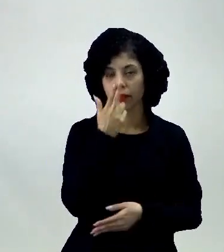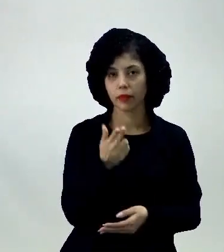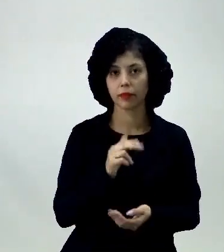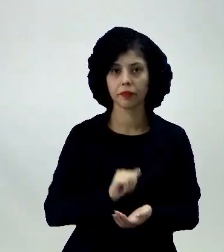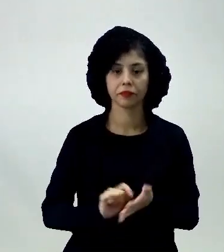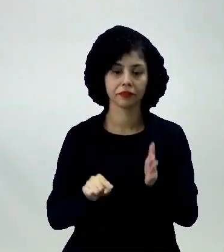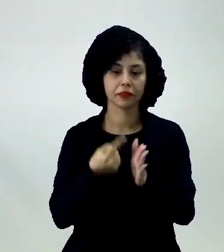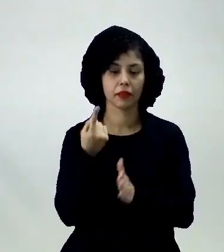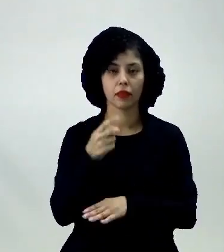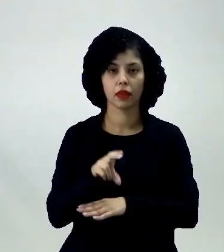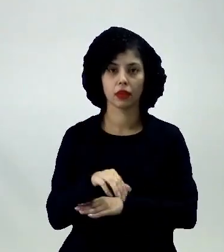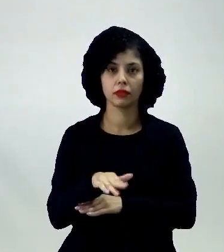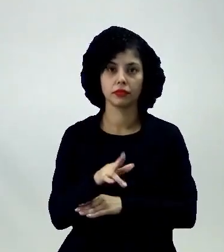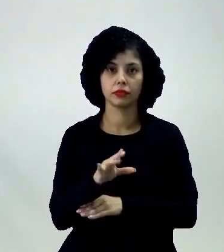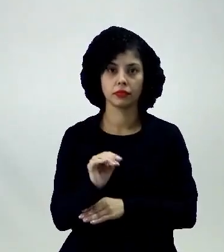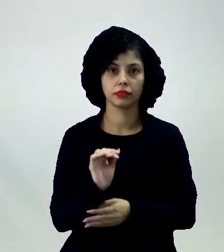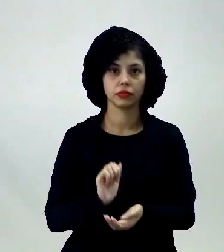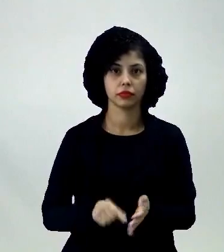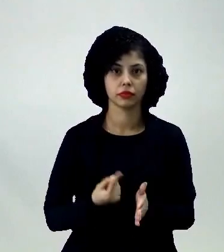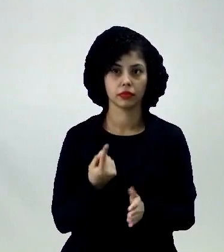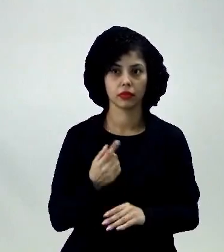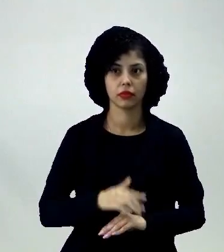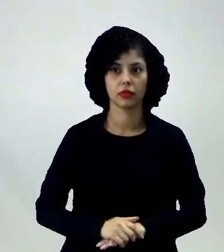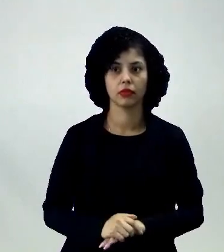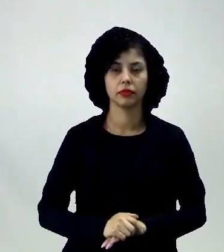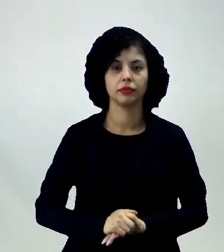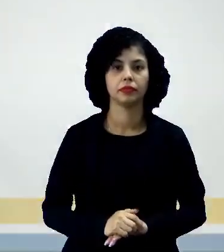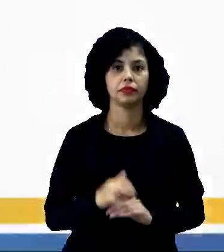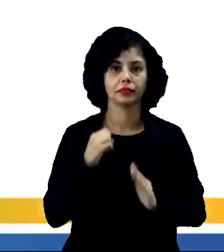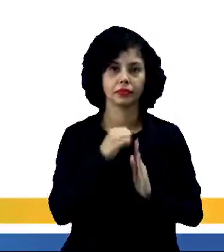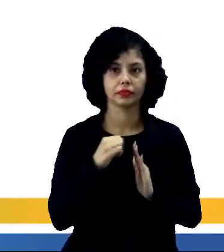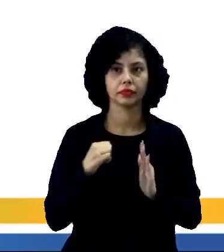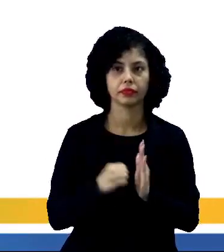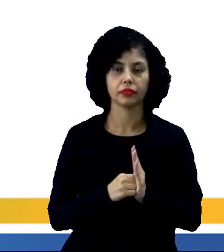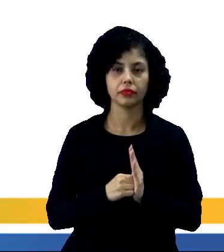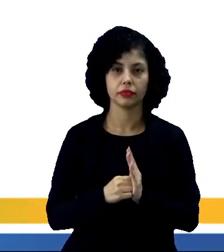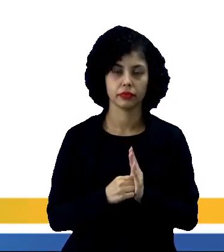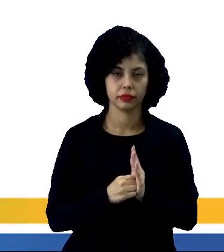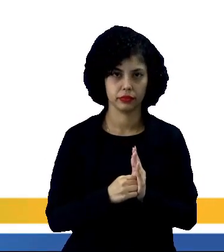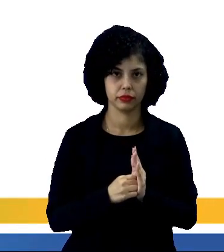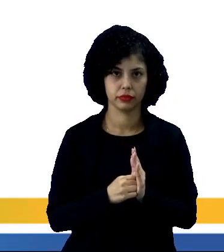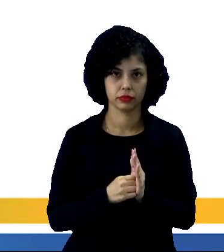ter sido a primeira máquina programável aí. No século